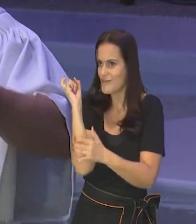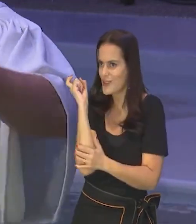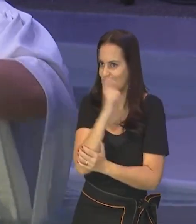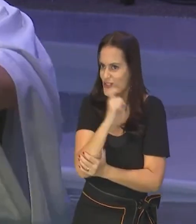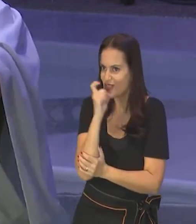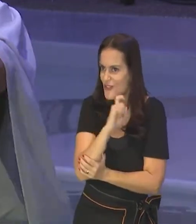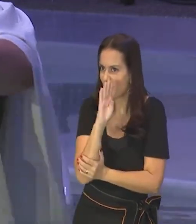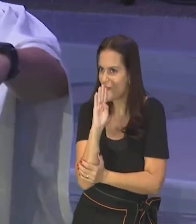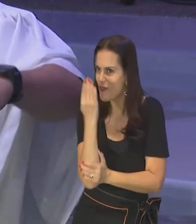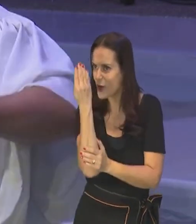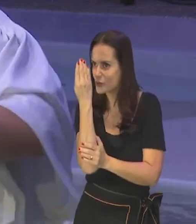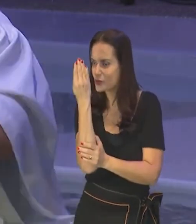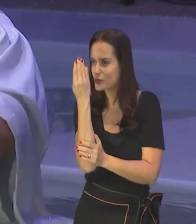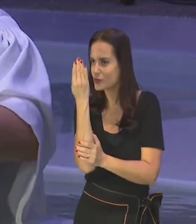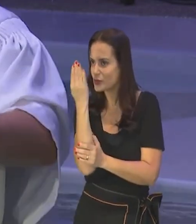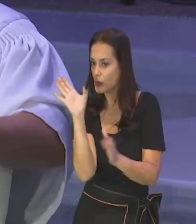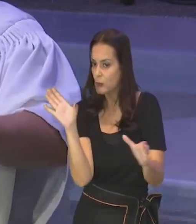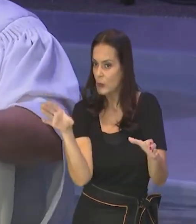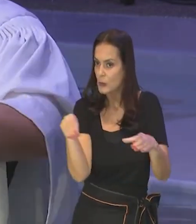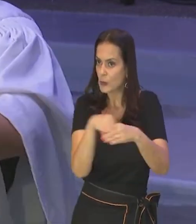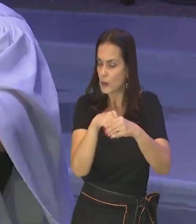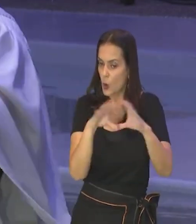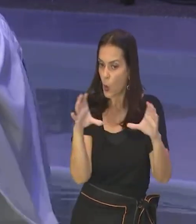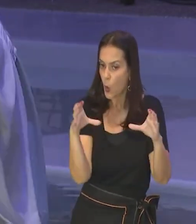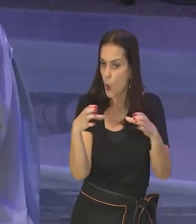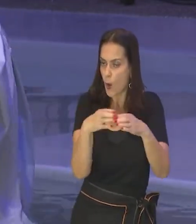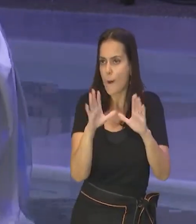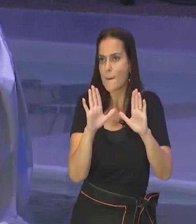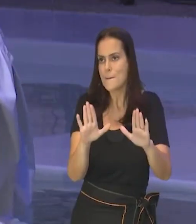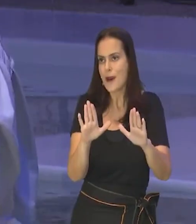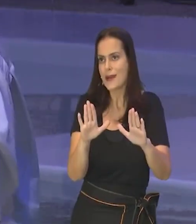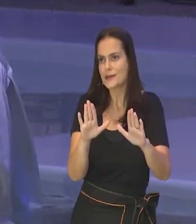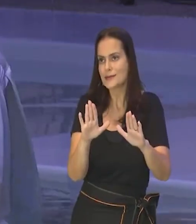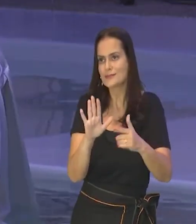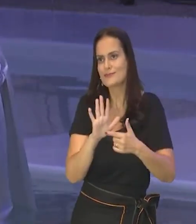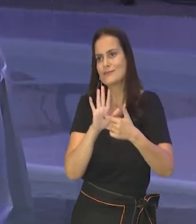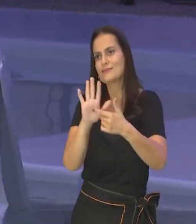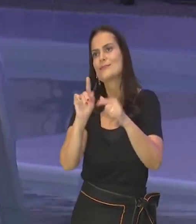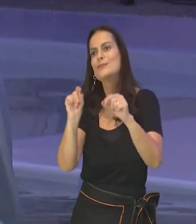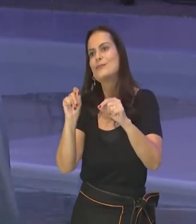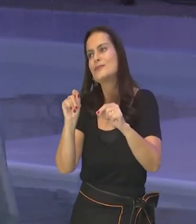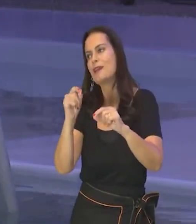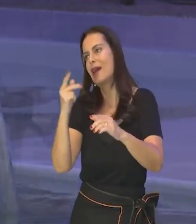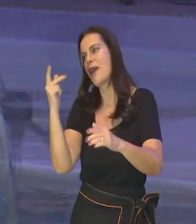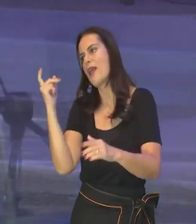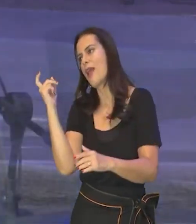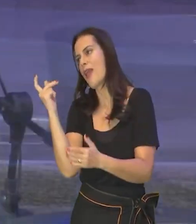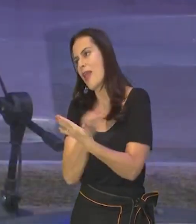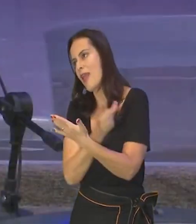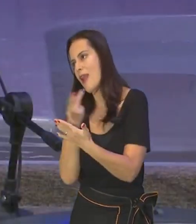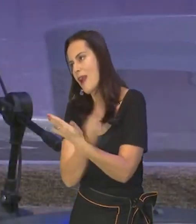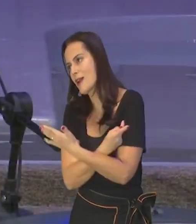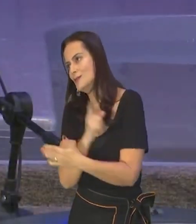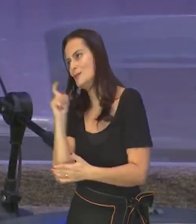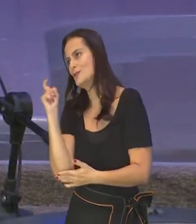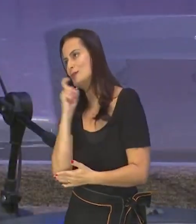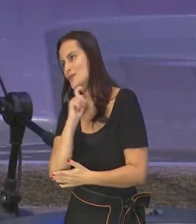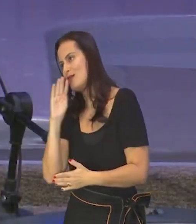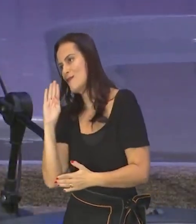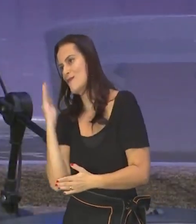estando eles dentro da comunidade, mas eles se destacaram pelo erro, pela mentira, pela